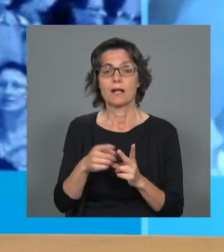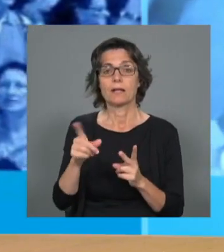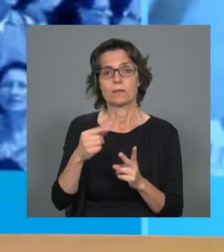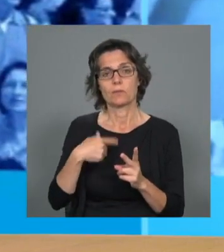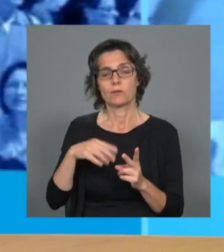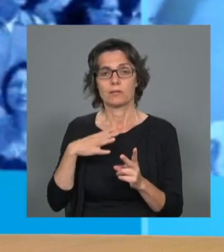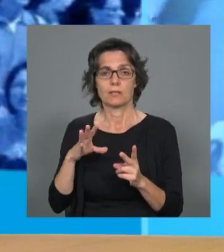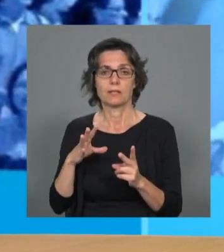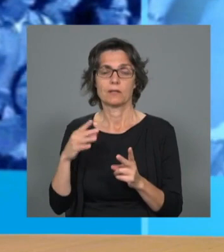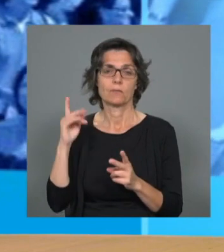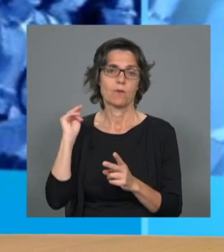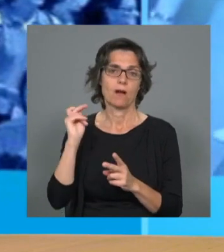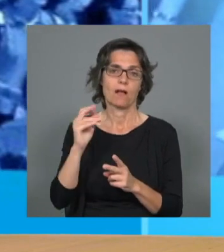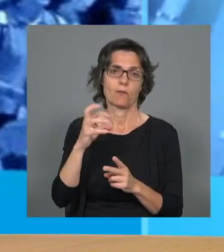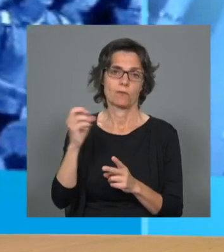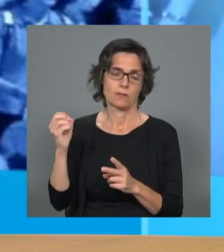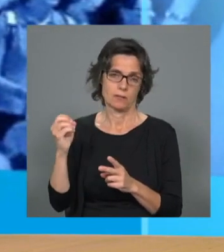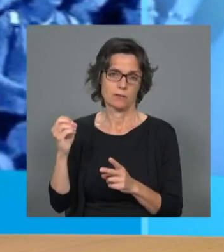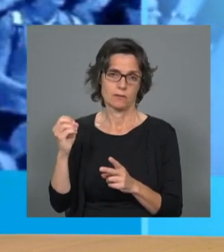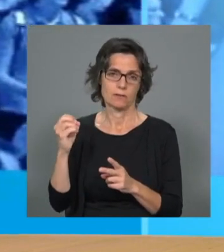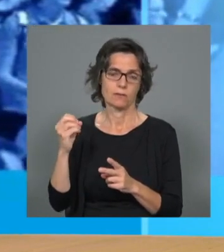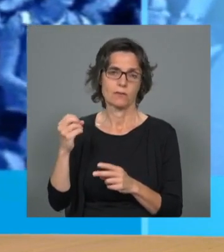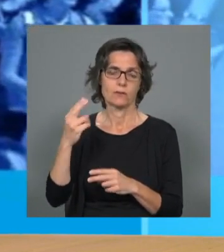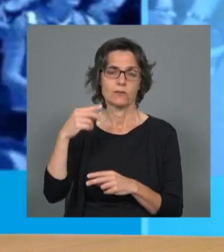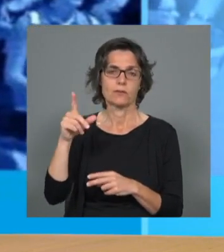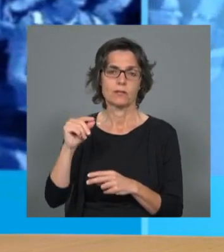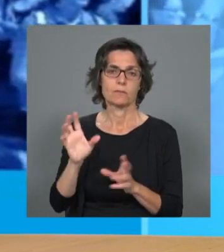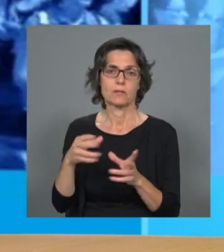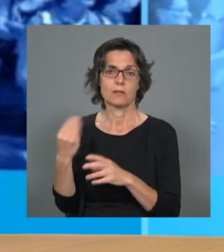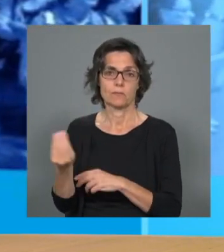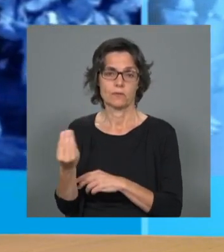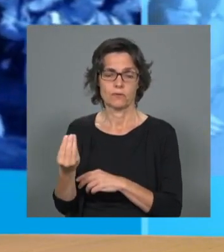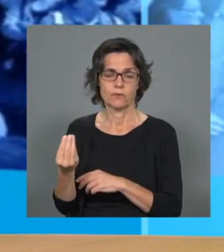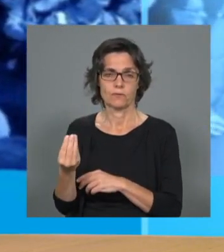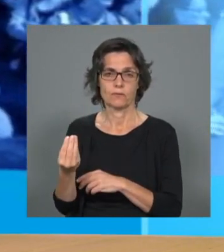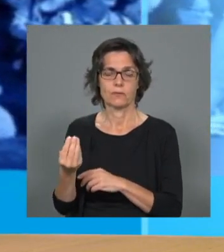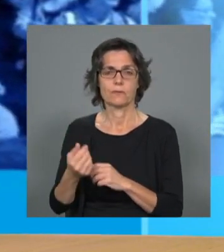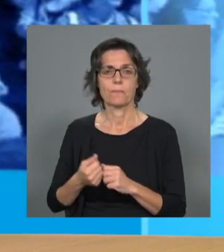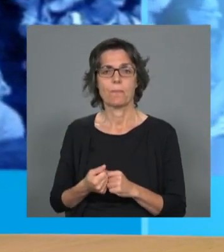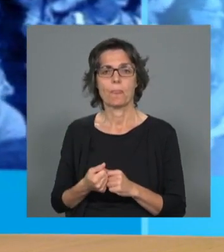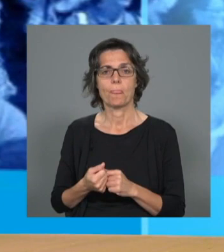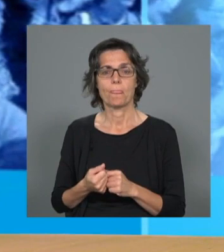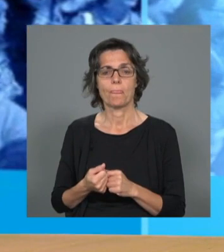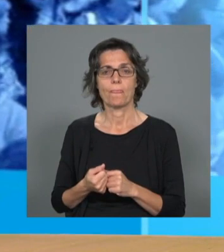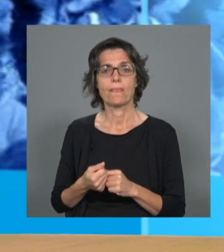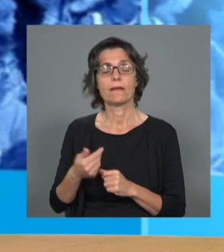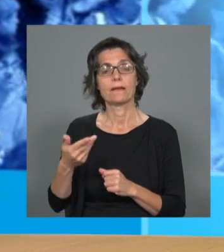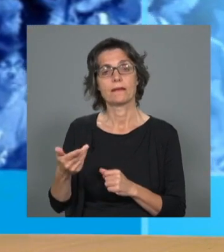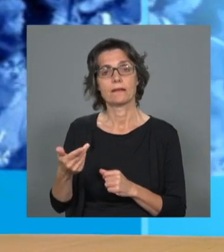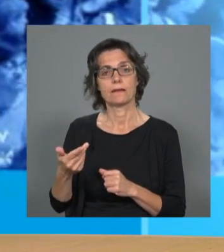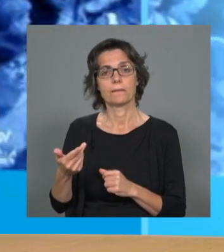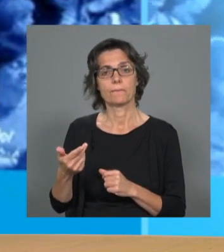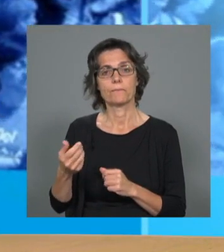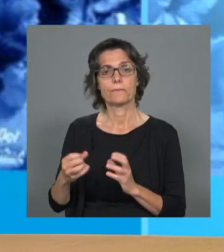aqui estes 80 anos de história e 45 das equipas de jovens e portanto, criar aqui